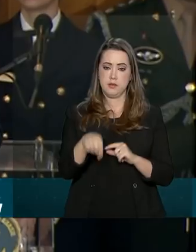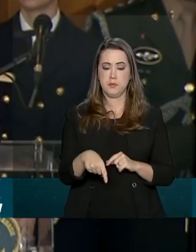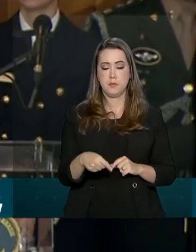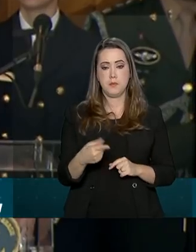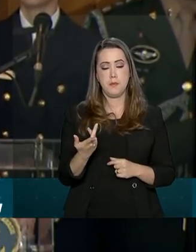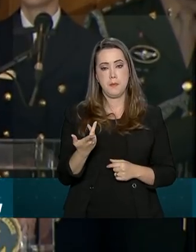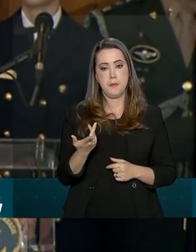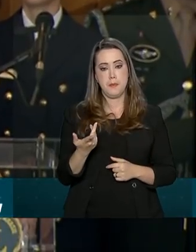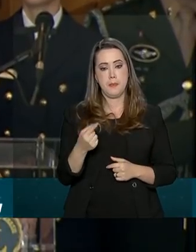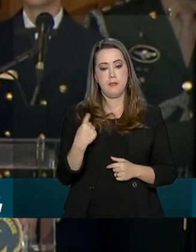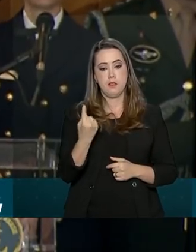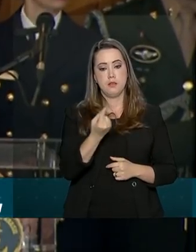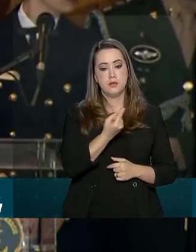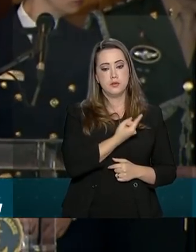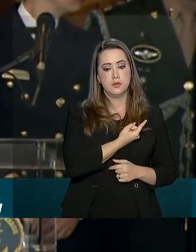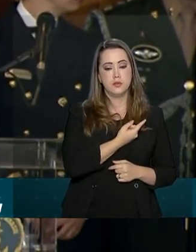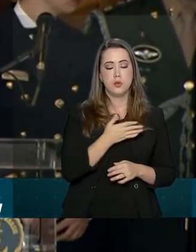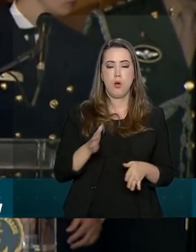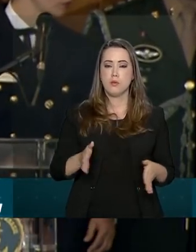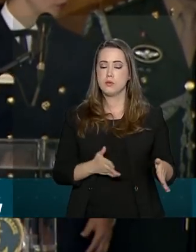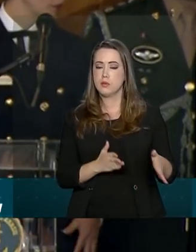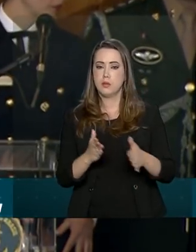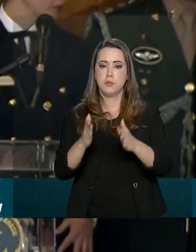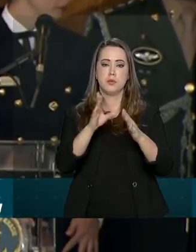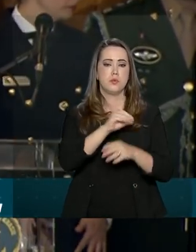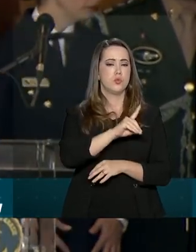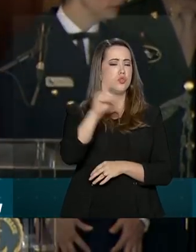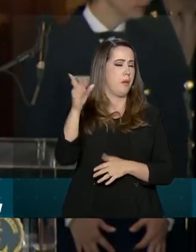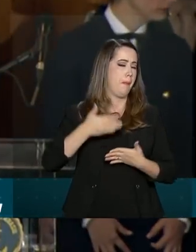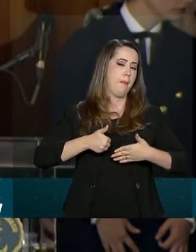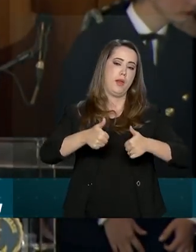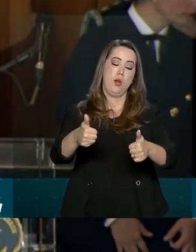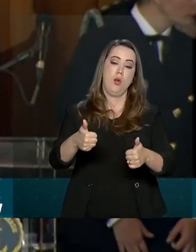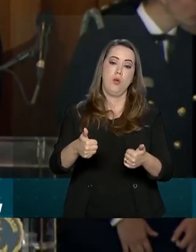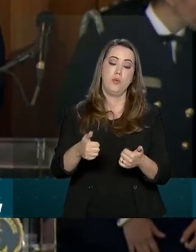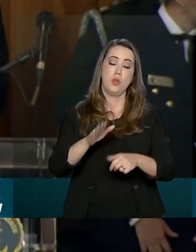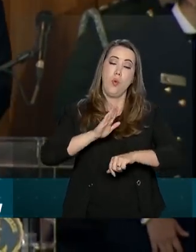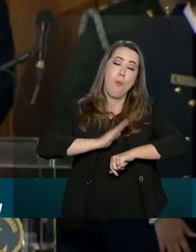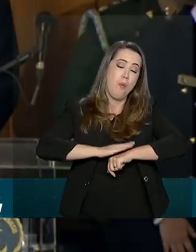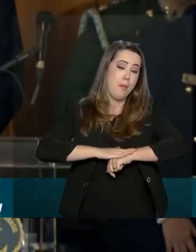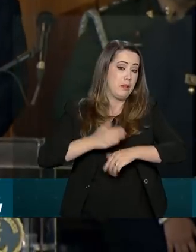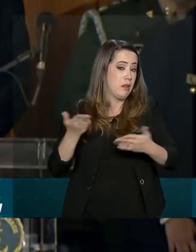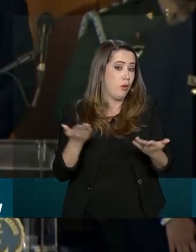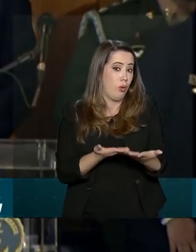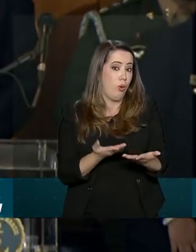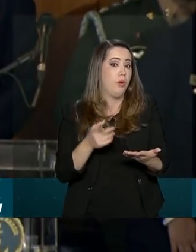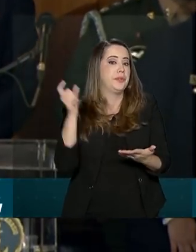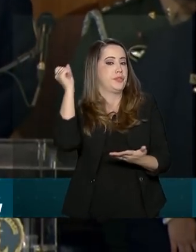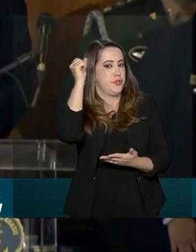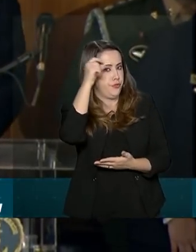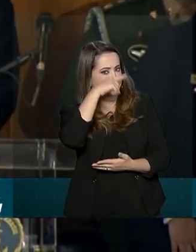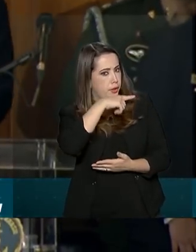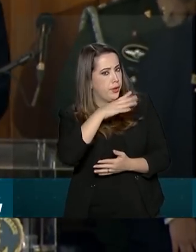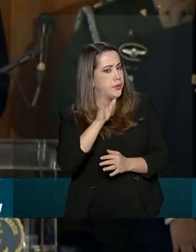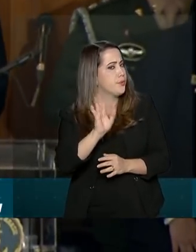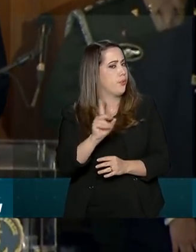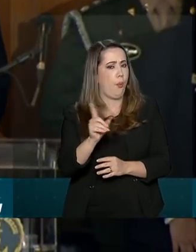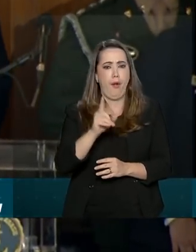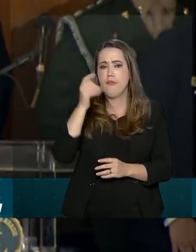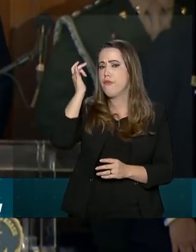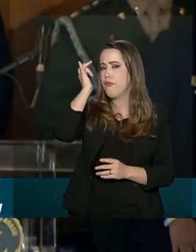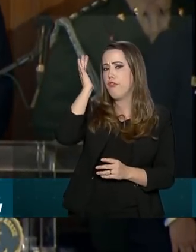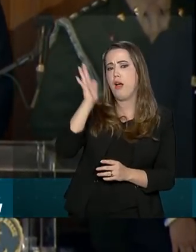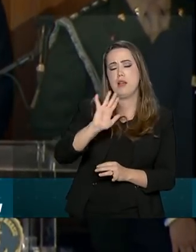nós rumamos para dias melhores. O momento não é fácil no Brasil. Encontramos